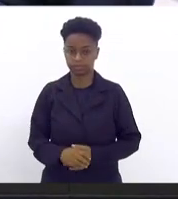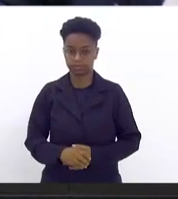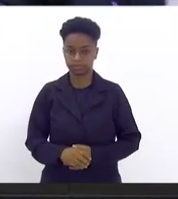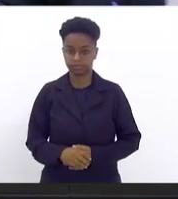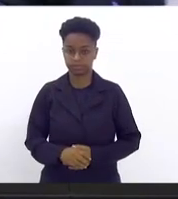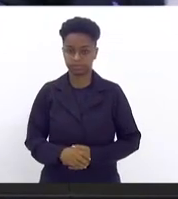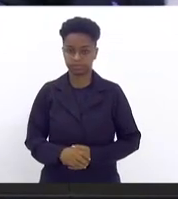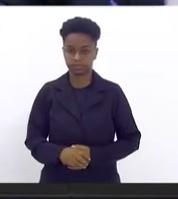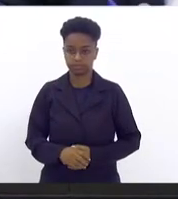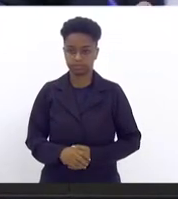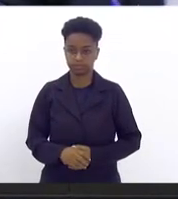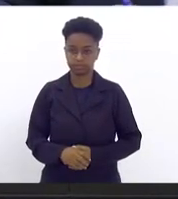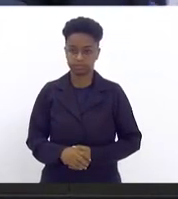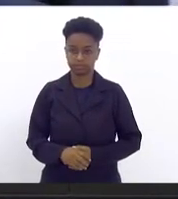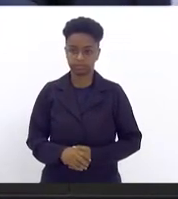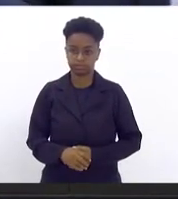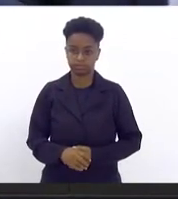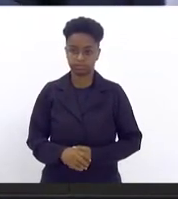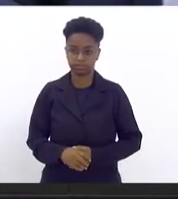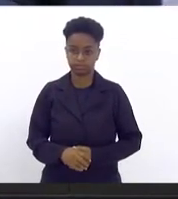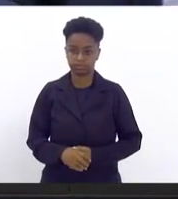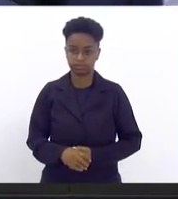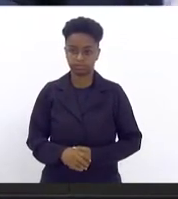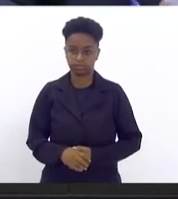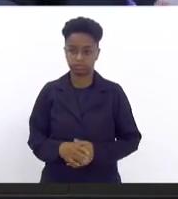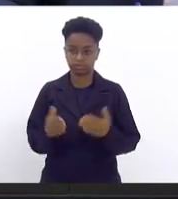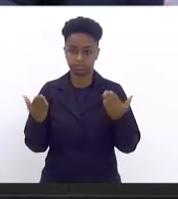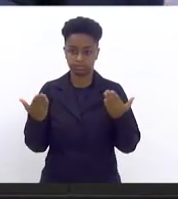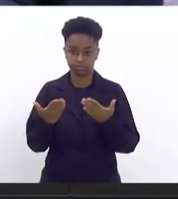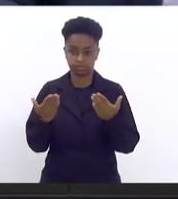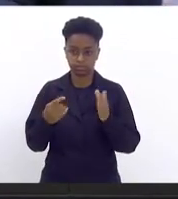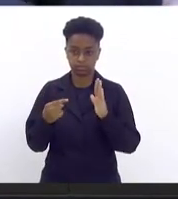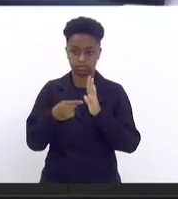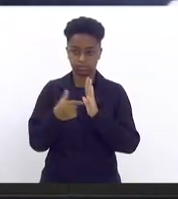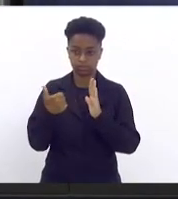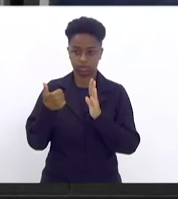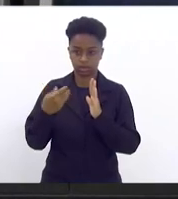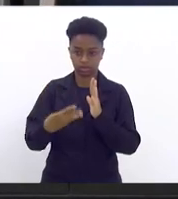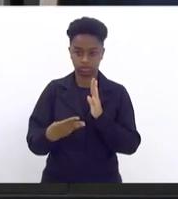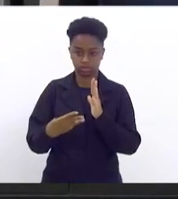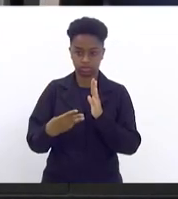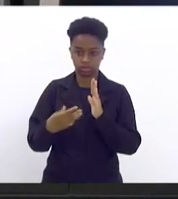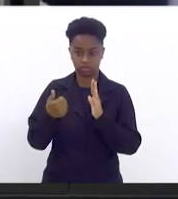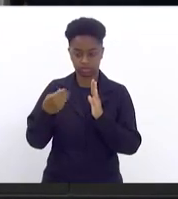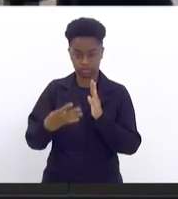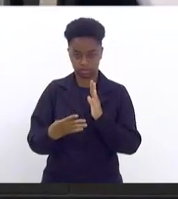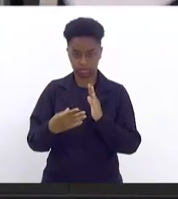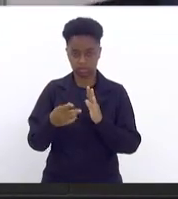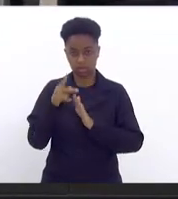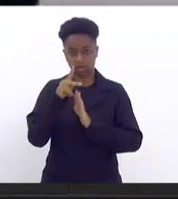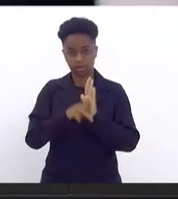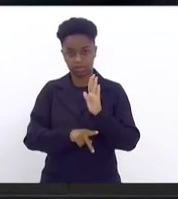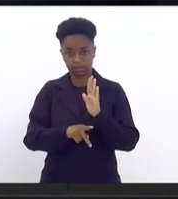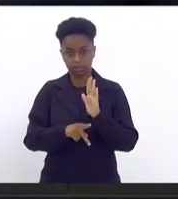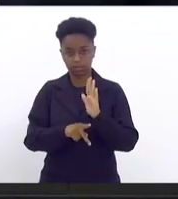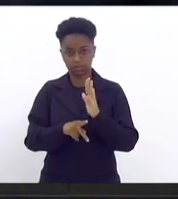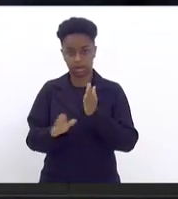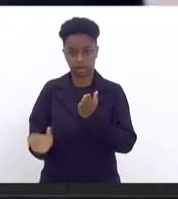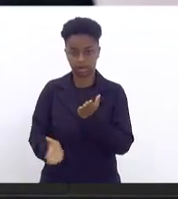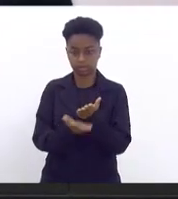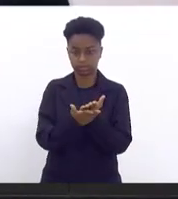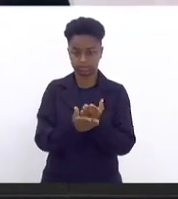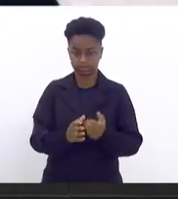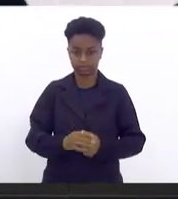aprovado. Passo ao item 14 da pauta, são os projetos de